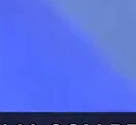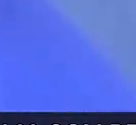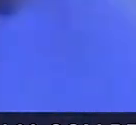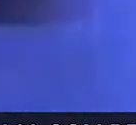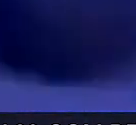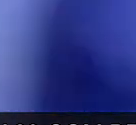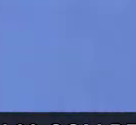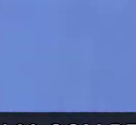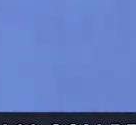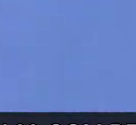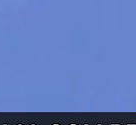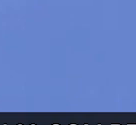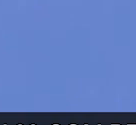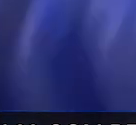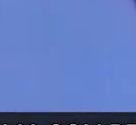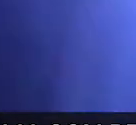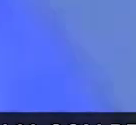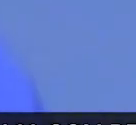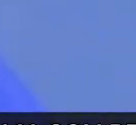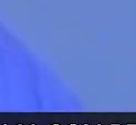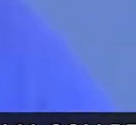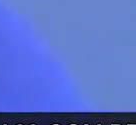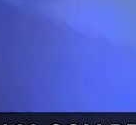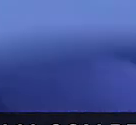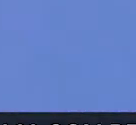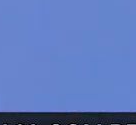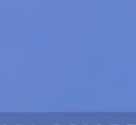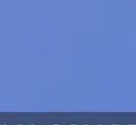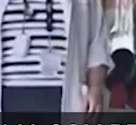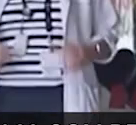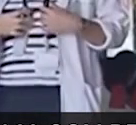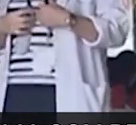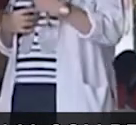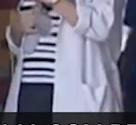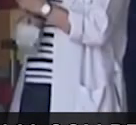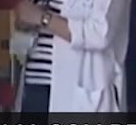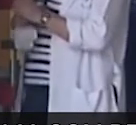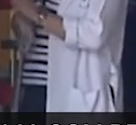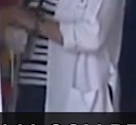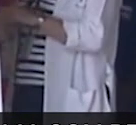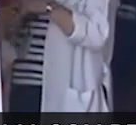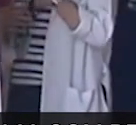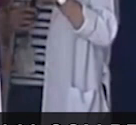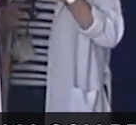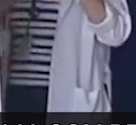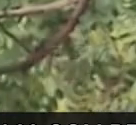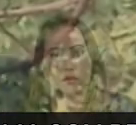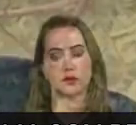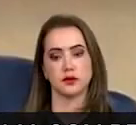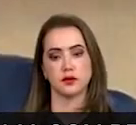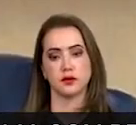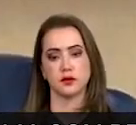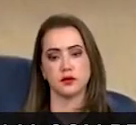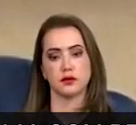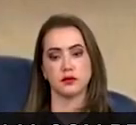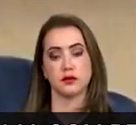mortes consideradas com causas evitáveis. Tem a reportagem, a gente acompanha aqui no JR 23.